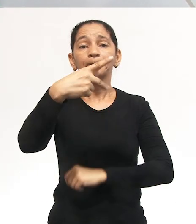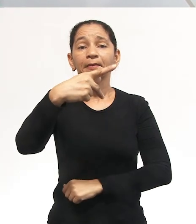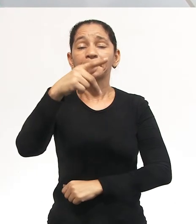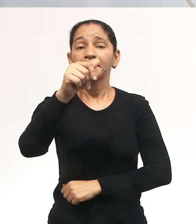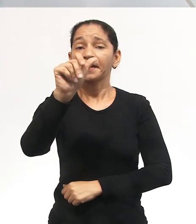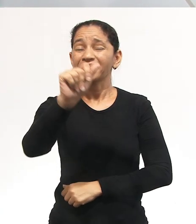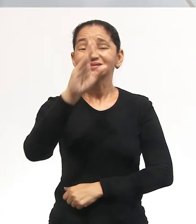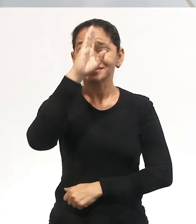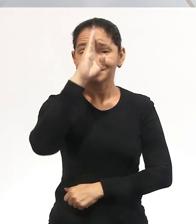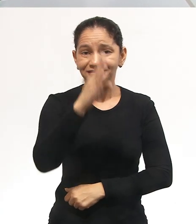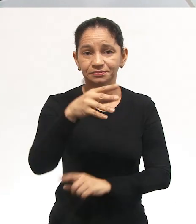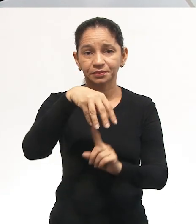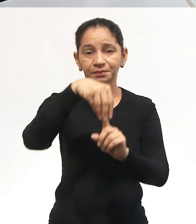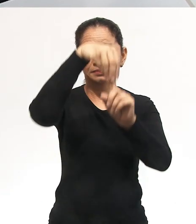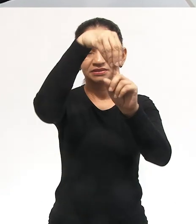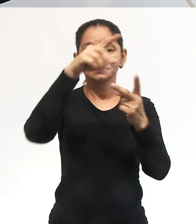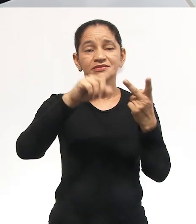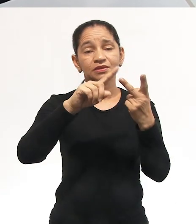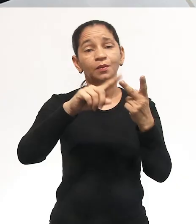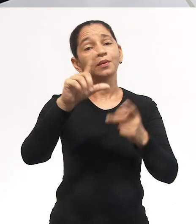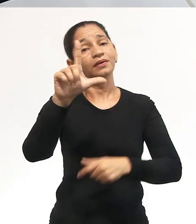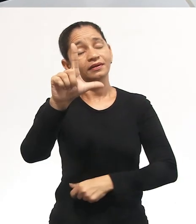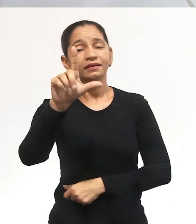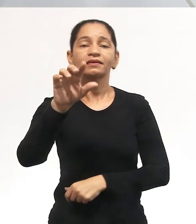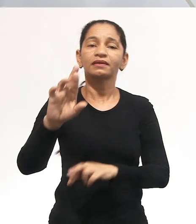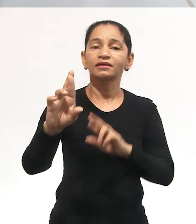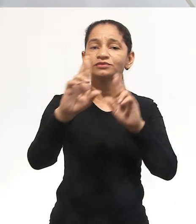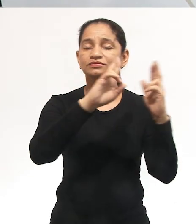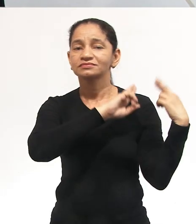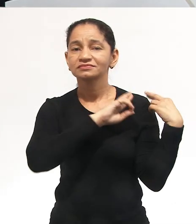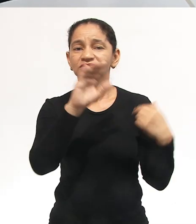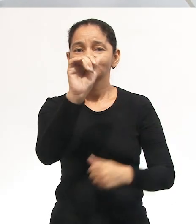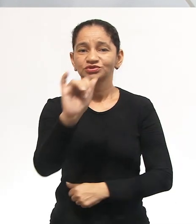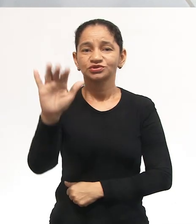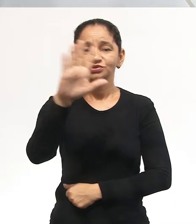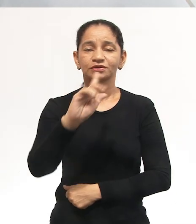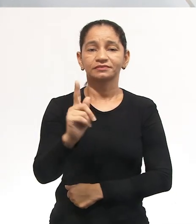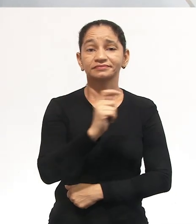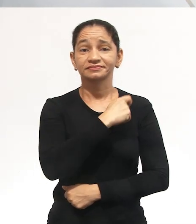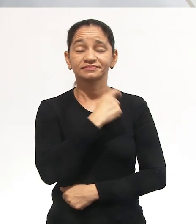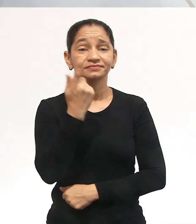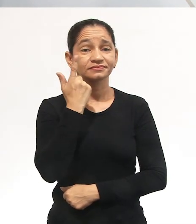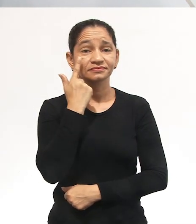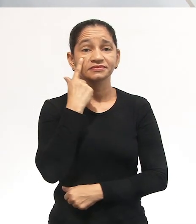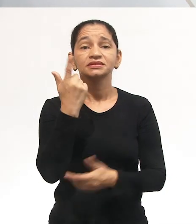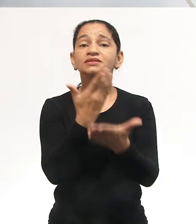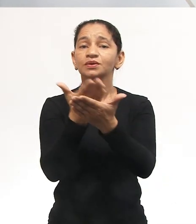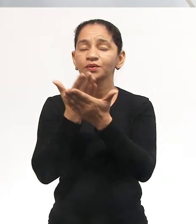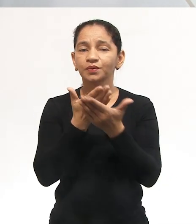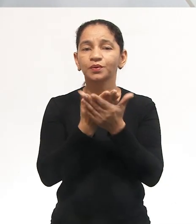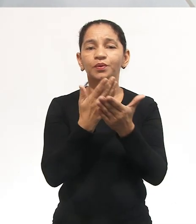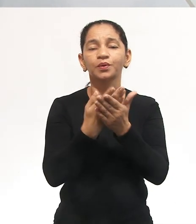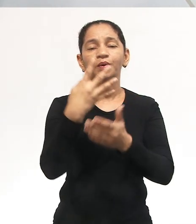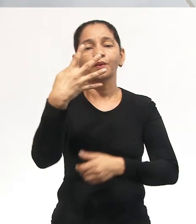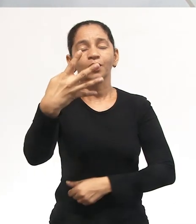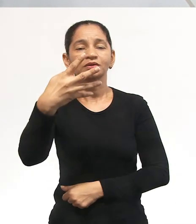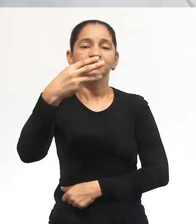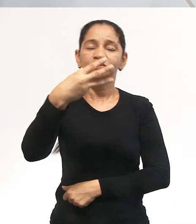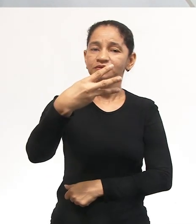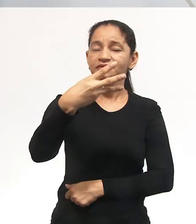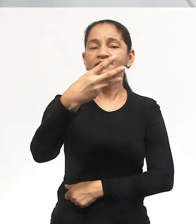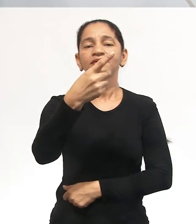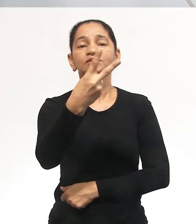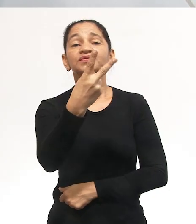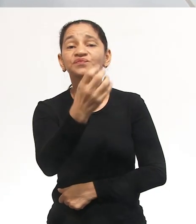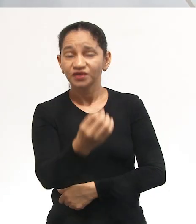plano plurianual e a lei de responsabilidade fiscal. Nós temos também que dar uma estudada, né, na lei